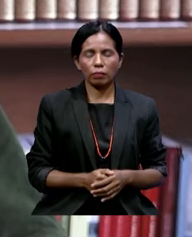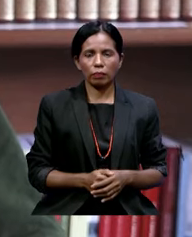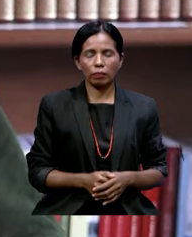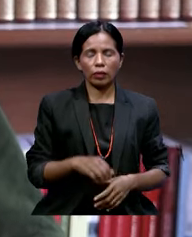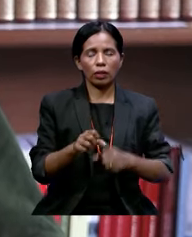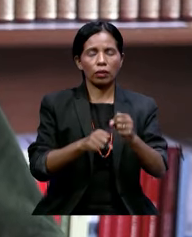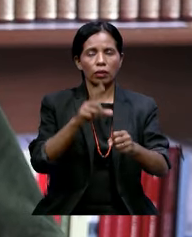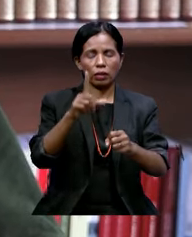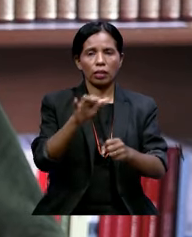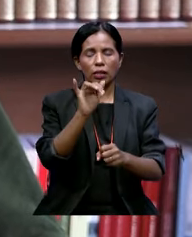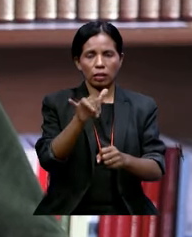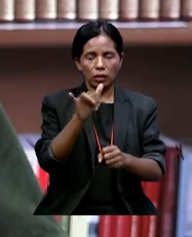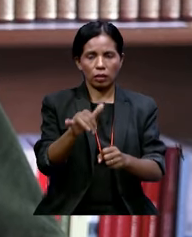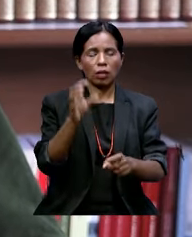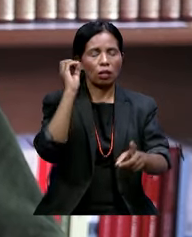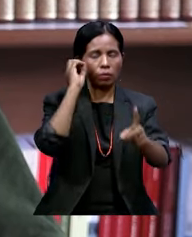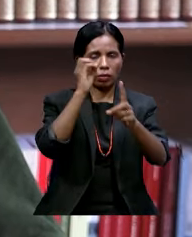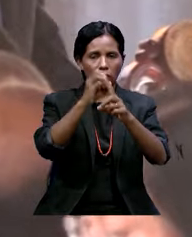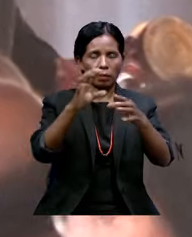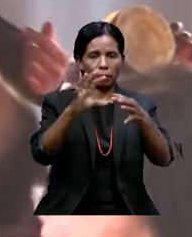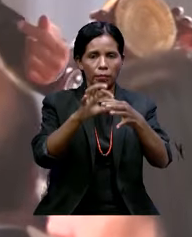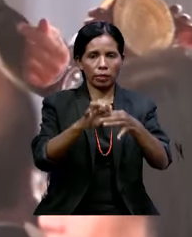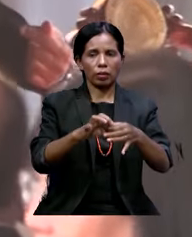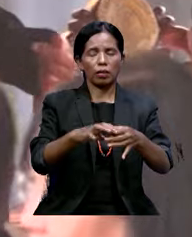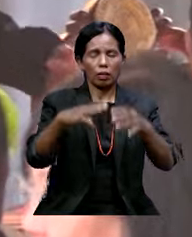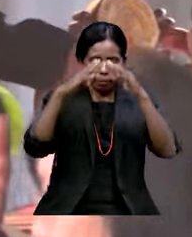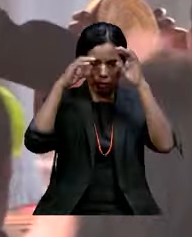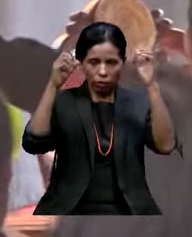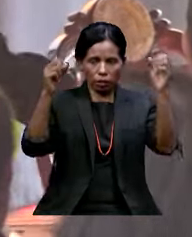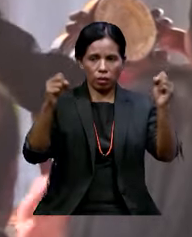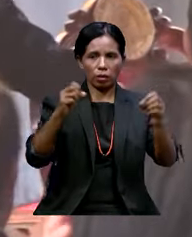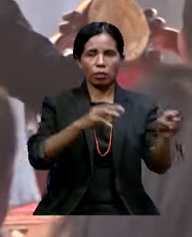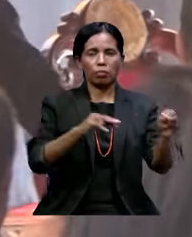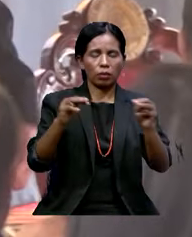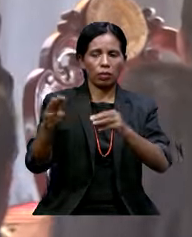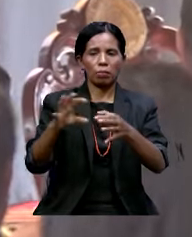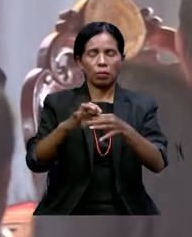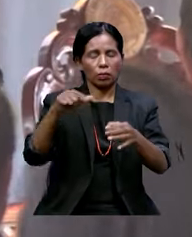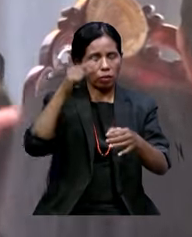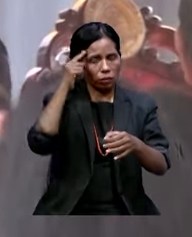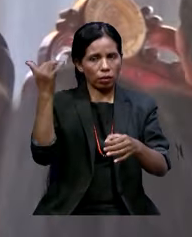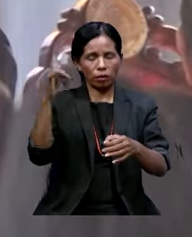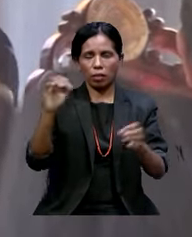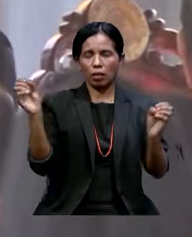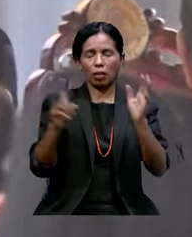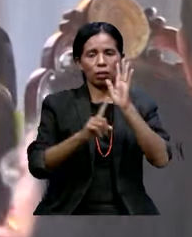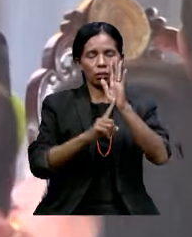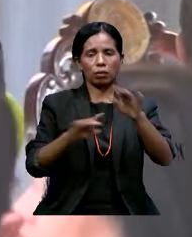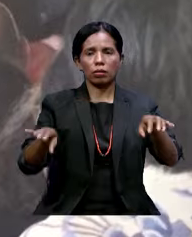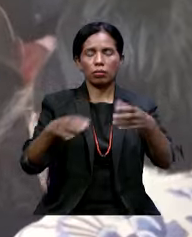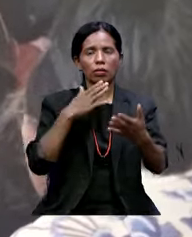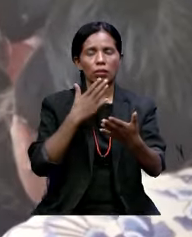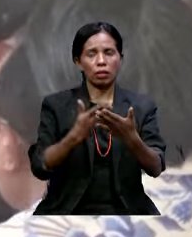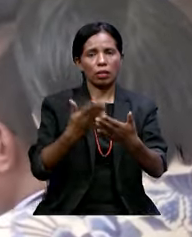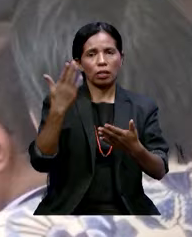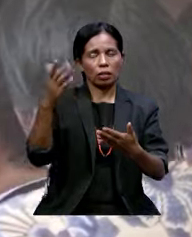Sociedade Civil concorda com a opinião do presidente da República Niang com a remodelação do membro do governo Siranebe lá a tudo prestação de serviço dia que o governo